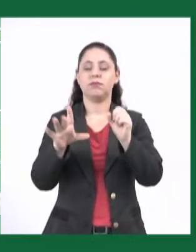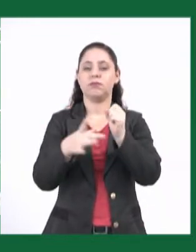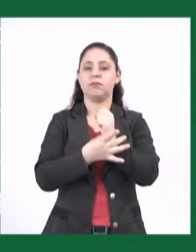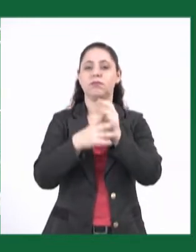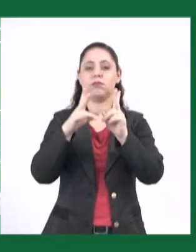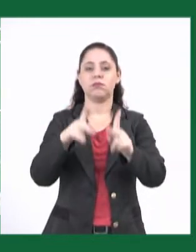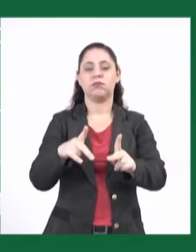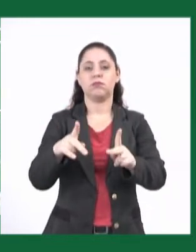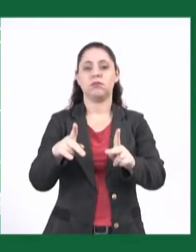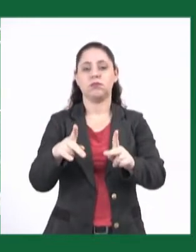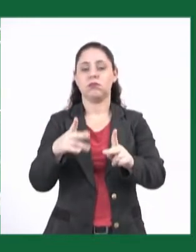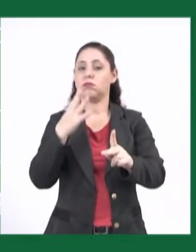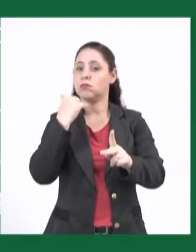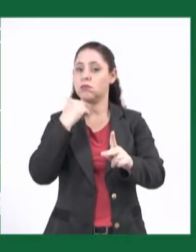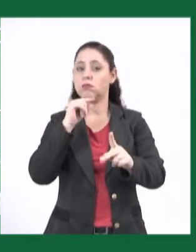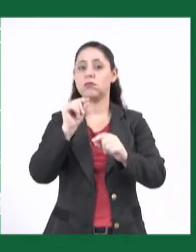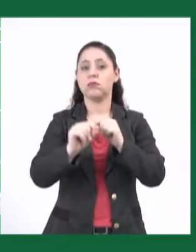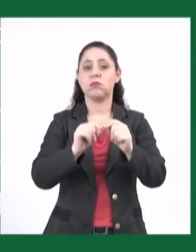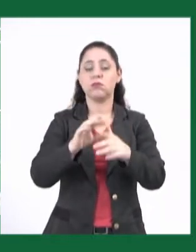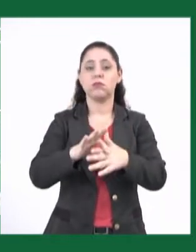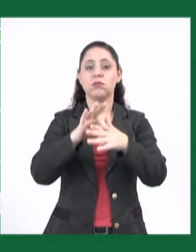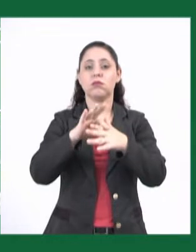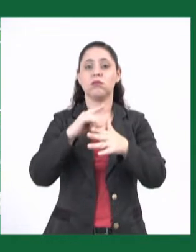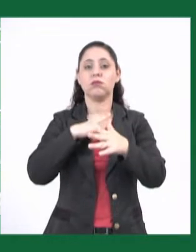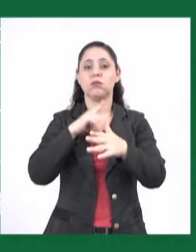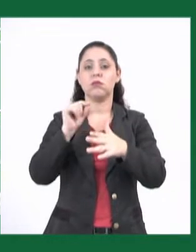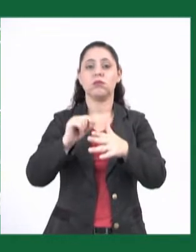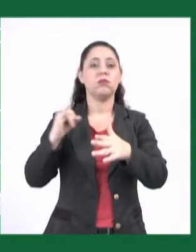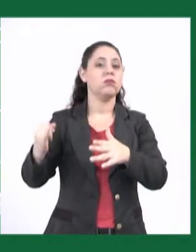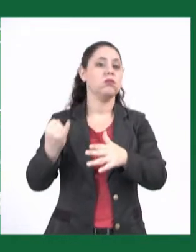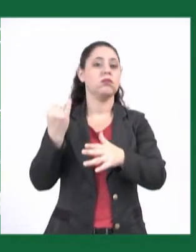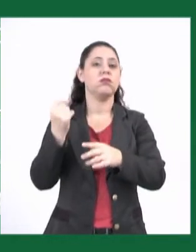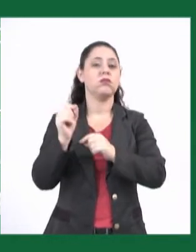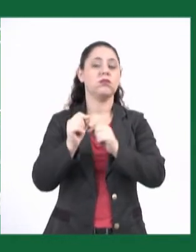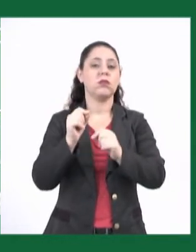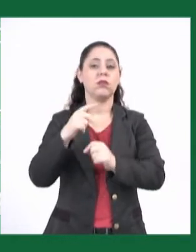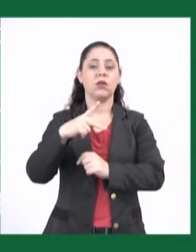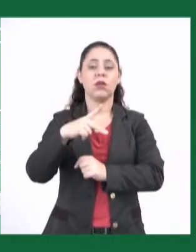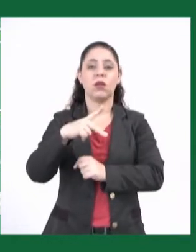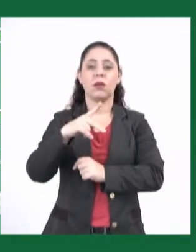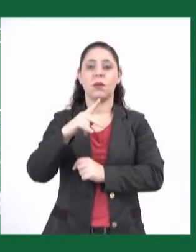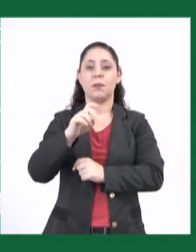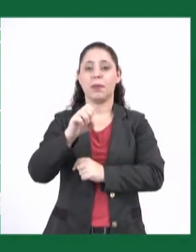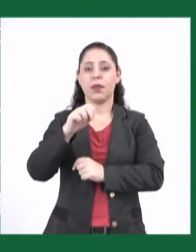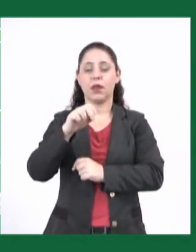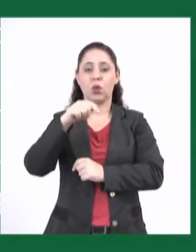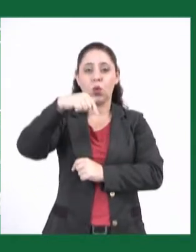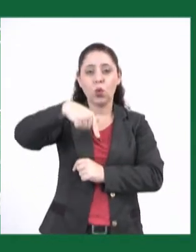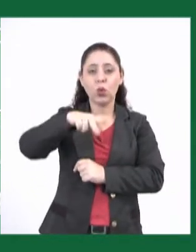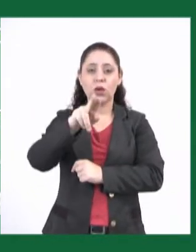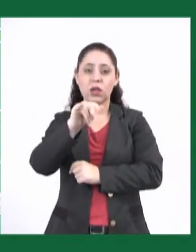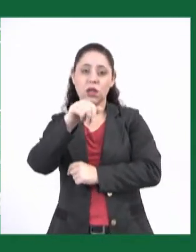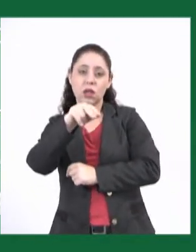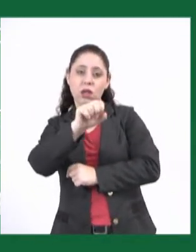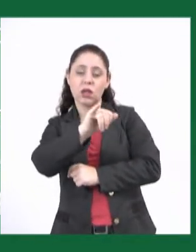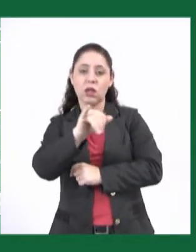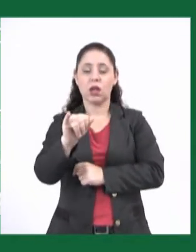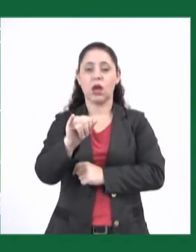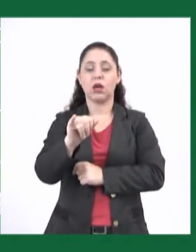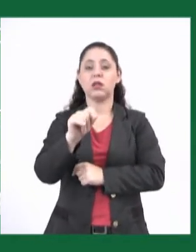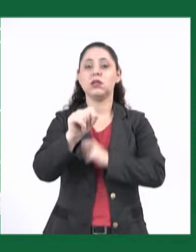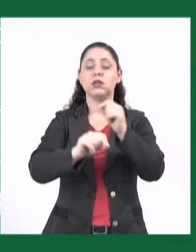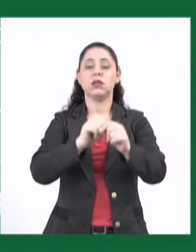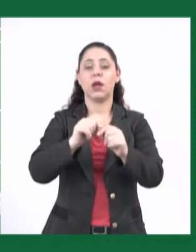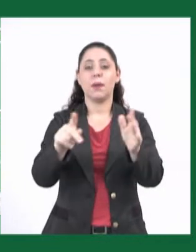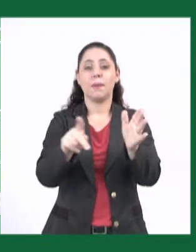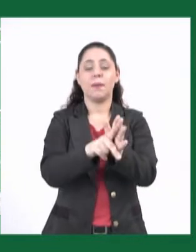nutricional, que principalmente vem aí com o fomento do PNAE e o PAA. O PNAE, que é o Programa Nacional de Alimentação